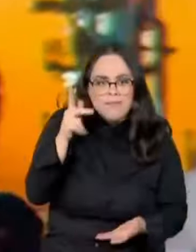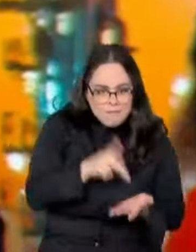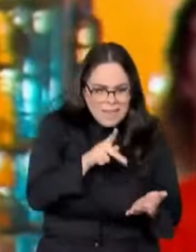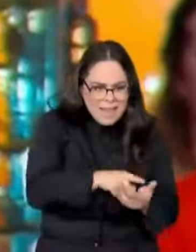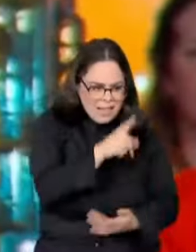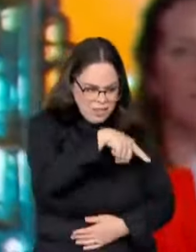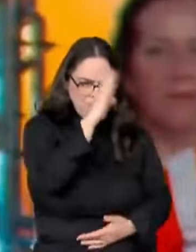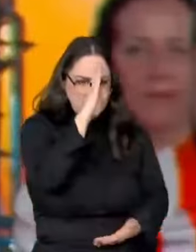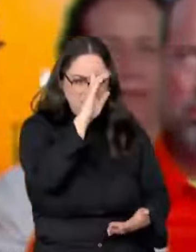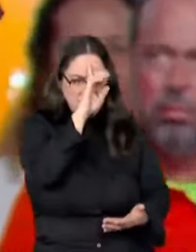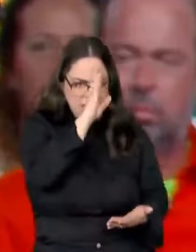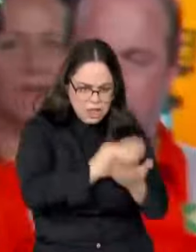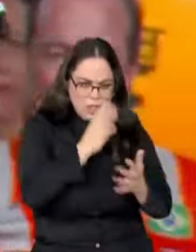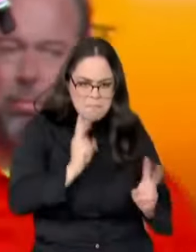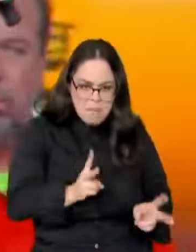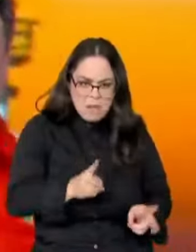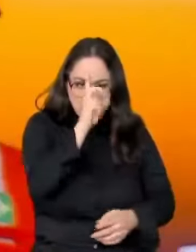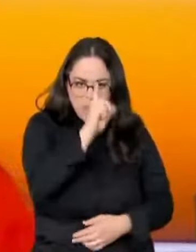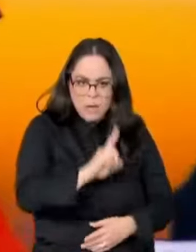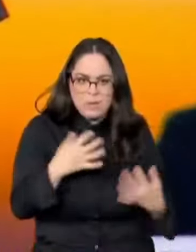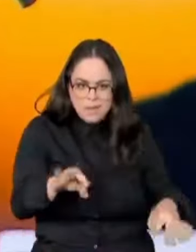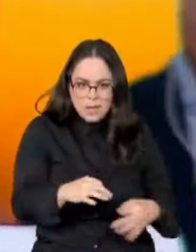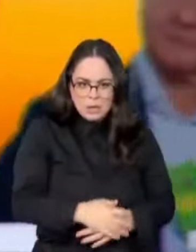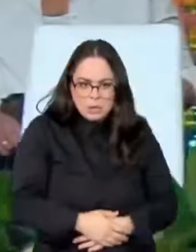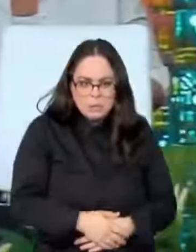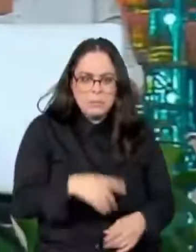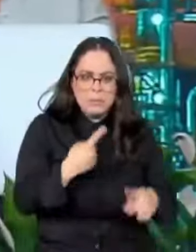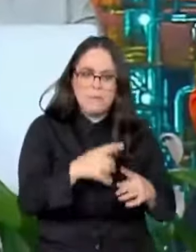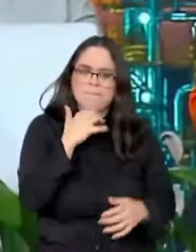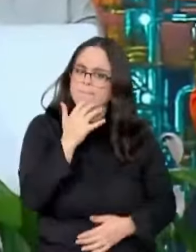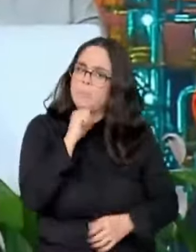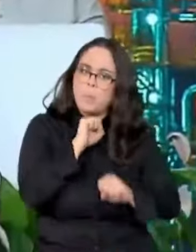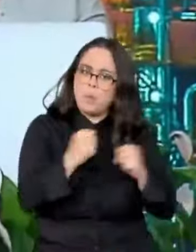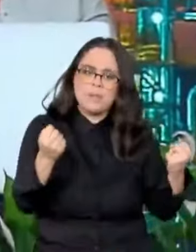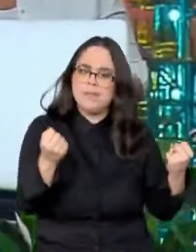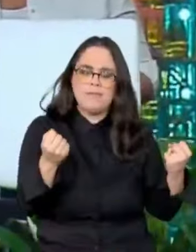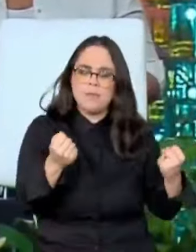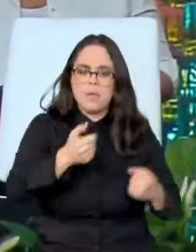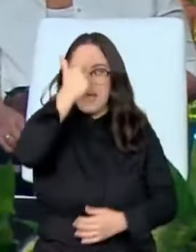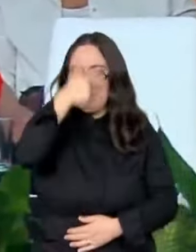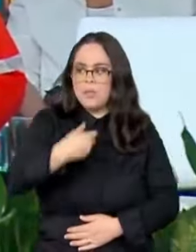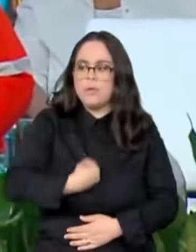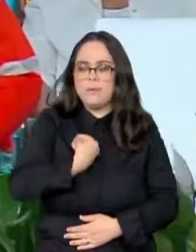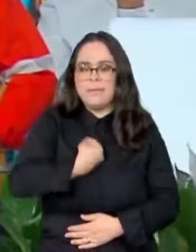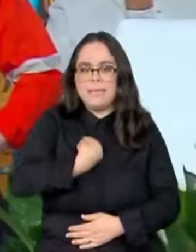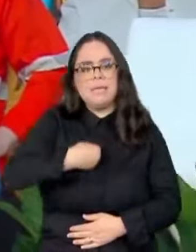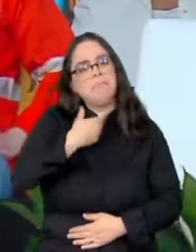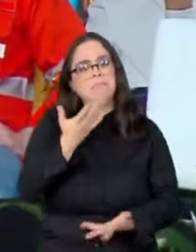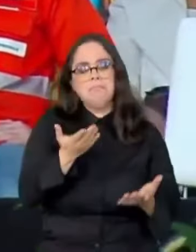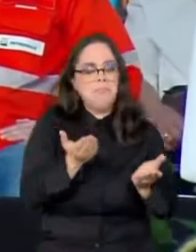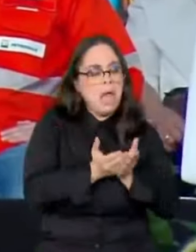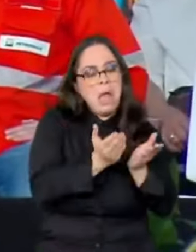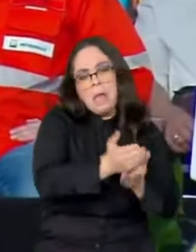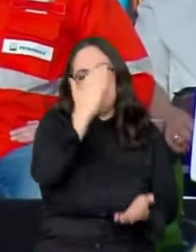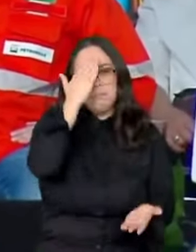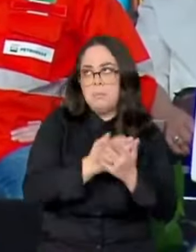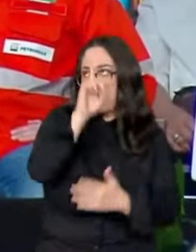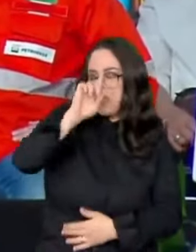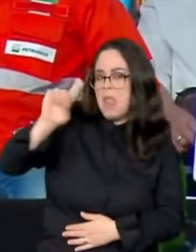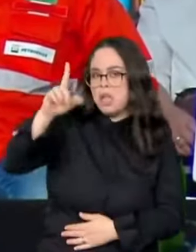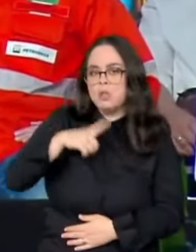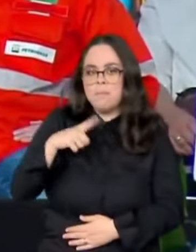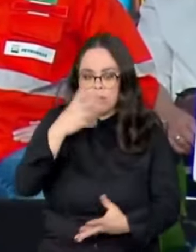que eles acreditam em Deus? Porque não é possível que alguém que seja cristão seja tão